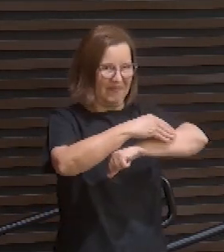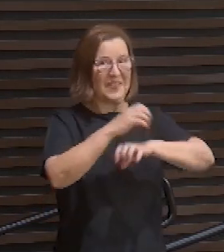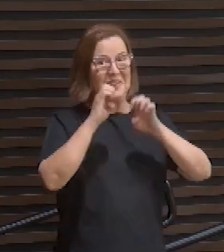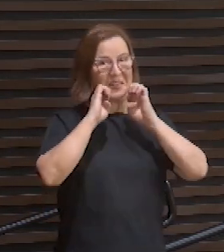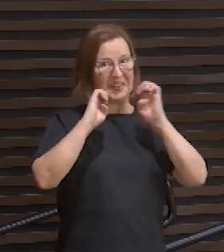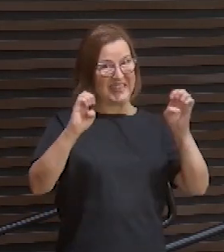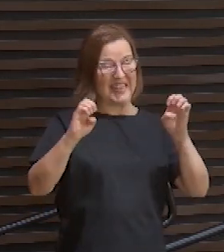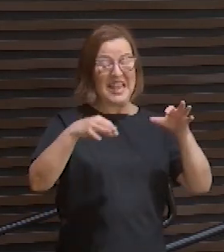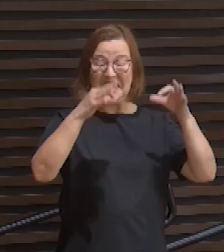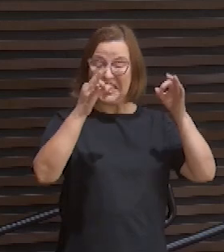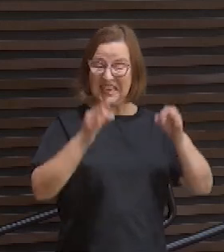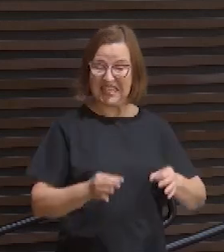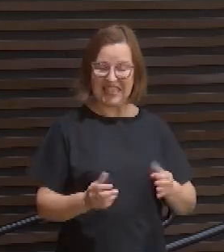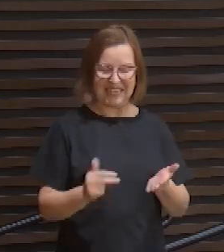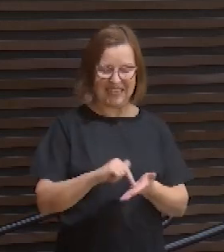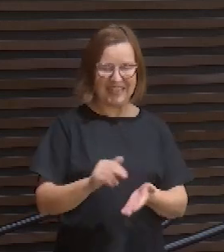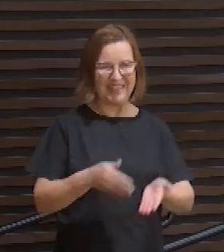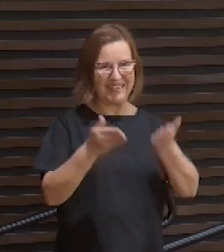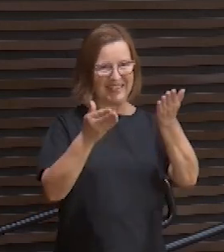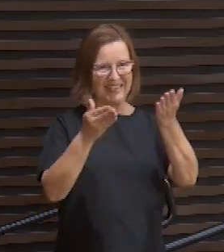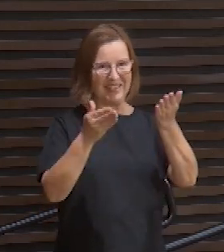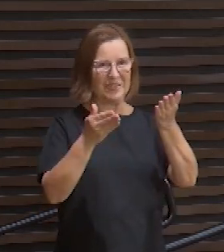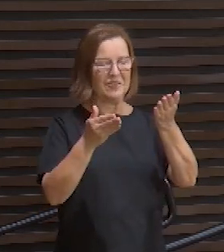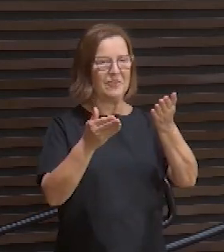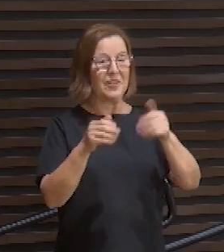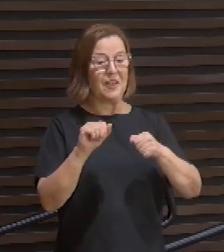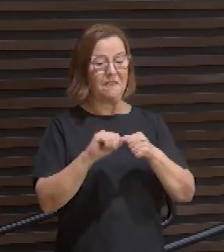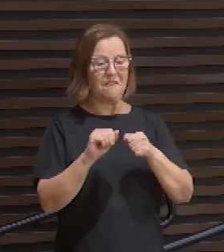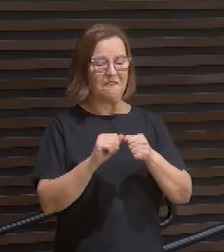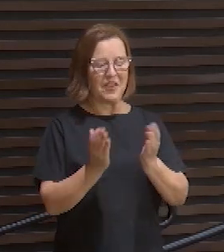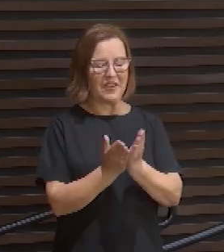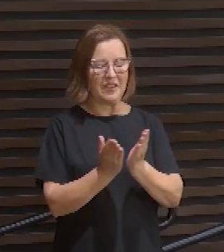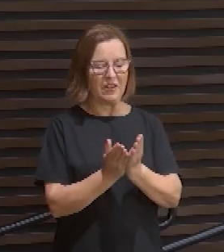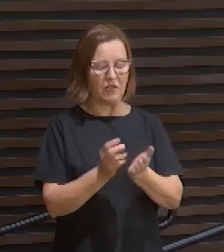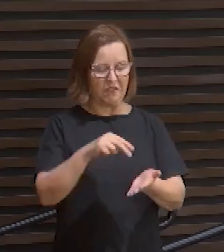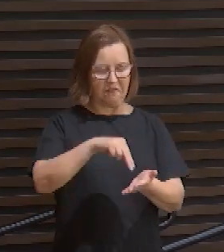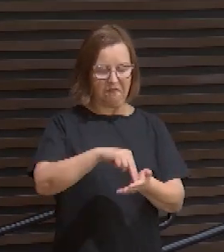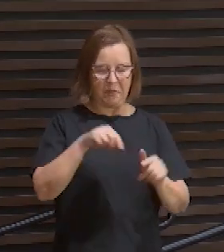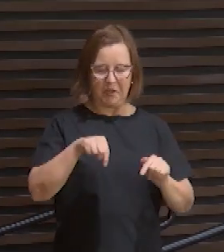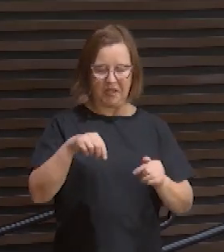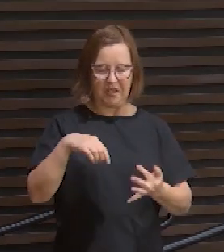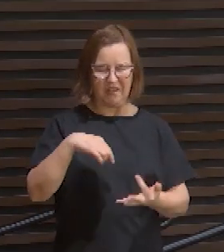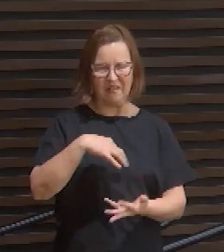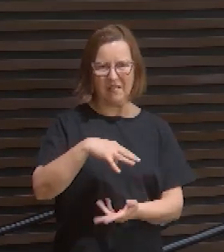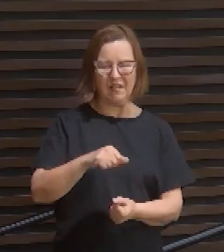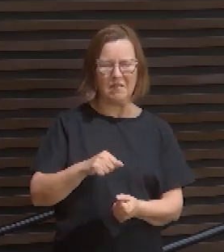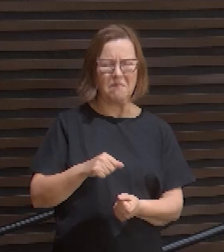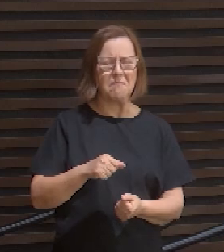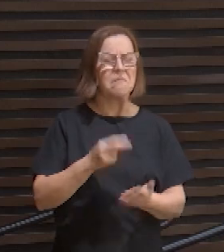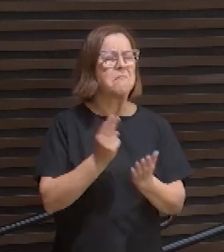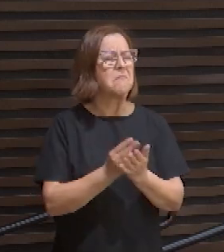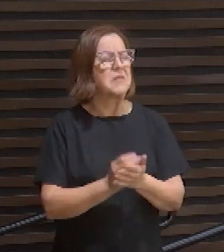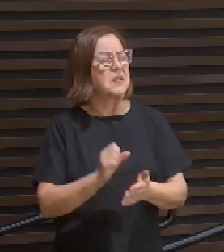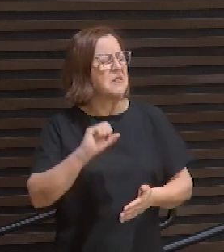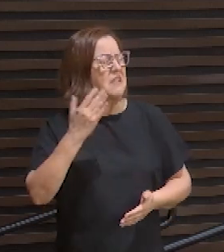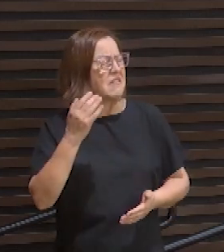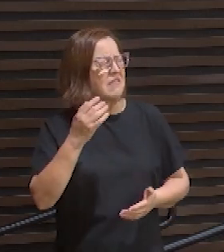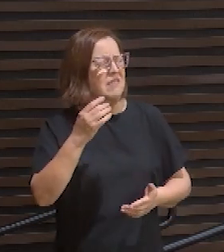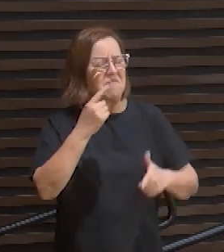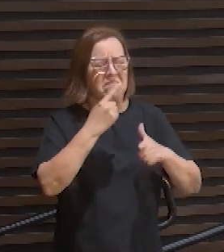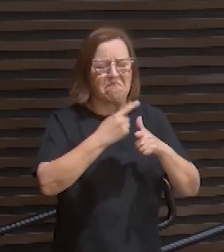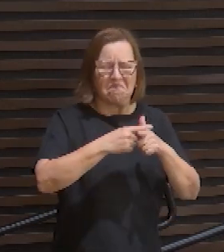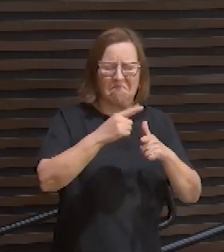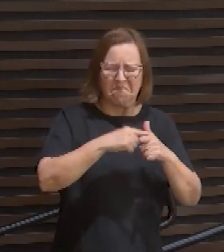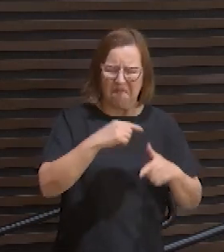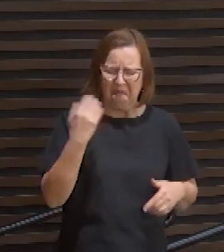A certeza da ressurreição mantém o cristão firme neste mundo, mesmo em meio às provações e às